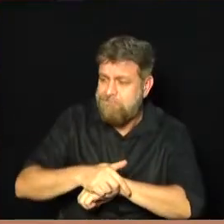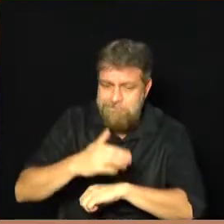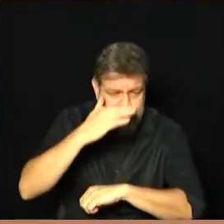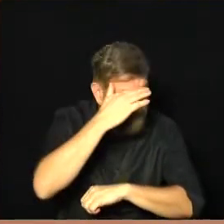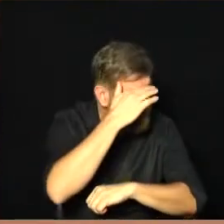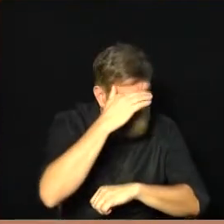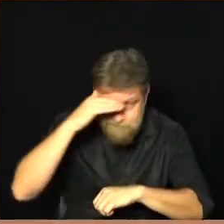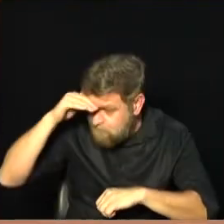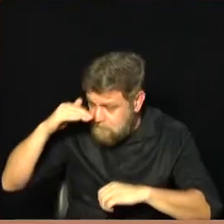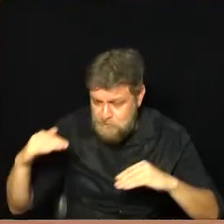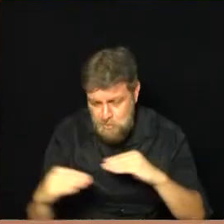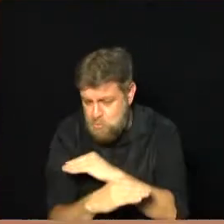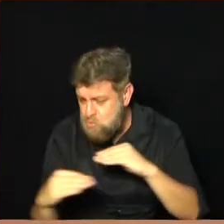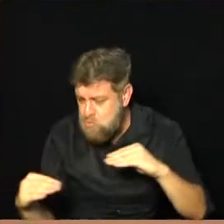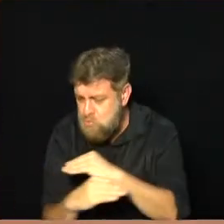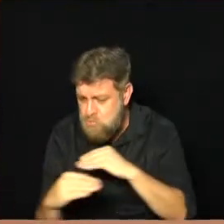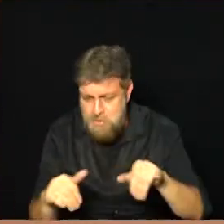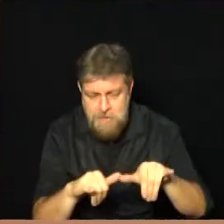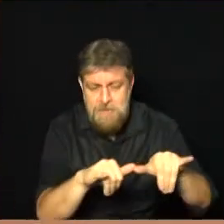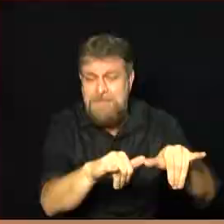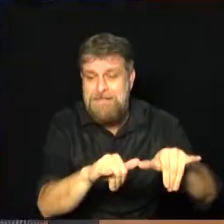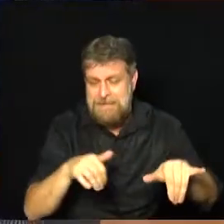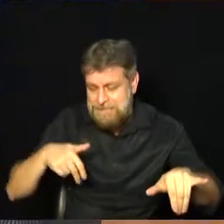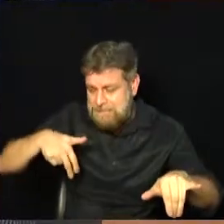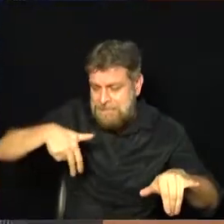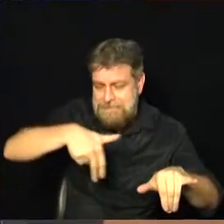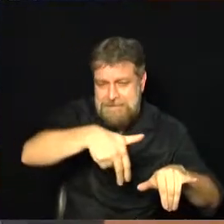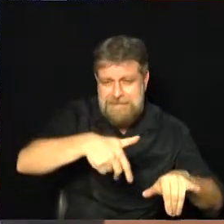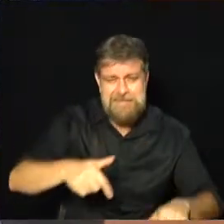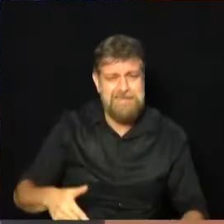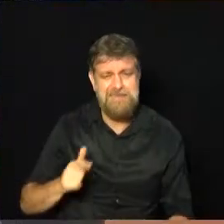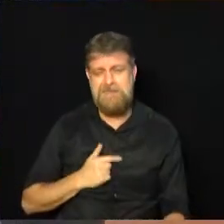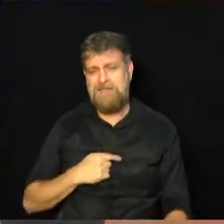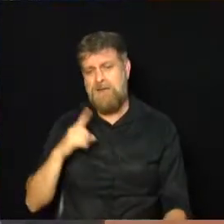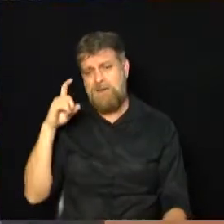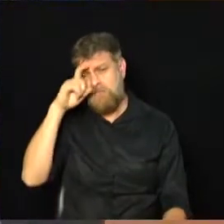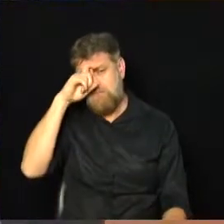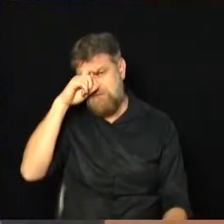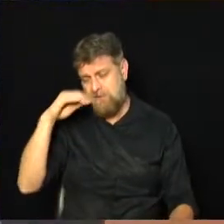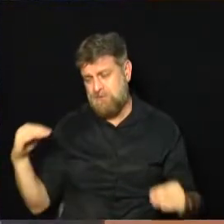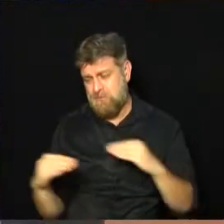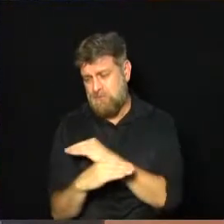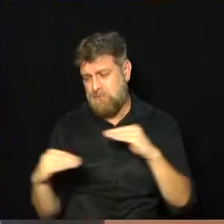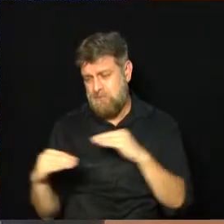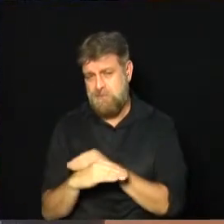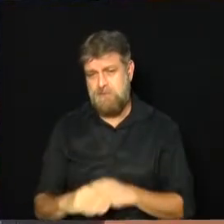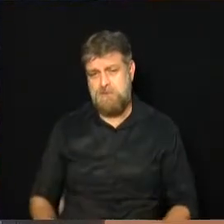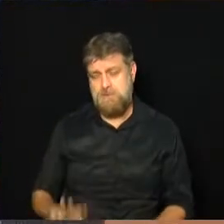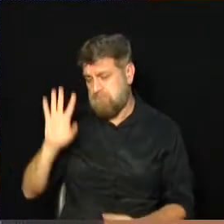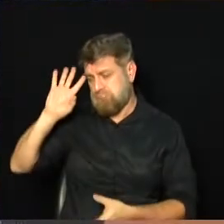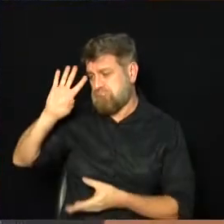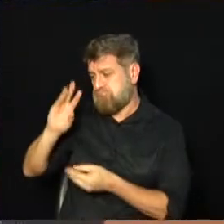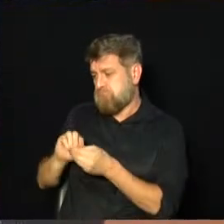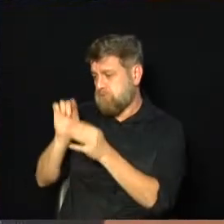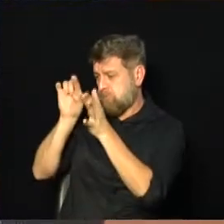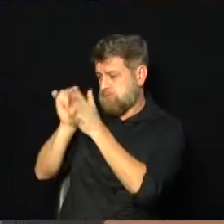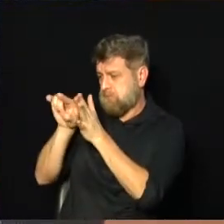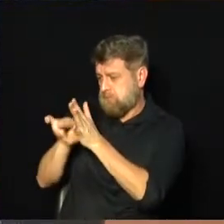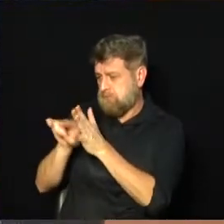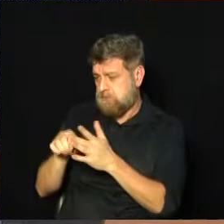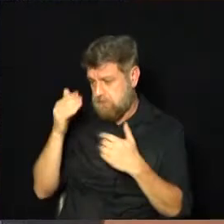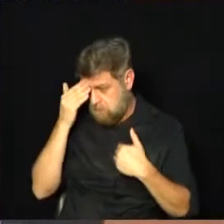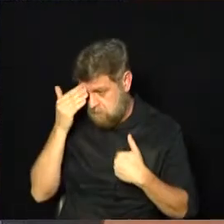enfim, os supermercados ali da região, secretário, muito, muito complicado. São essas minhas considerações, vereador Otto, muito